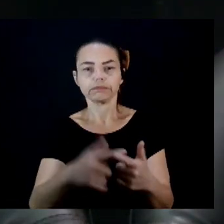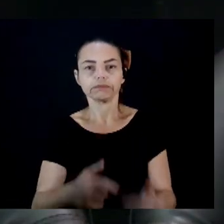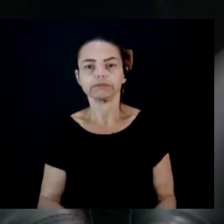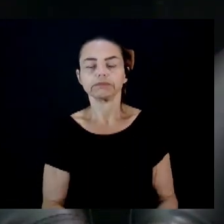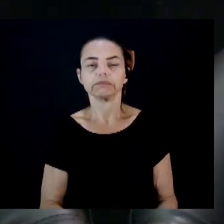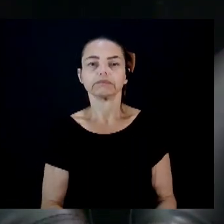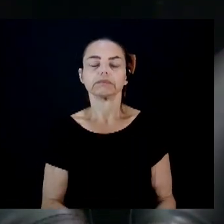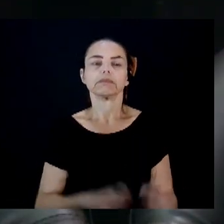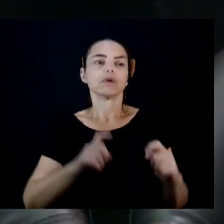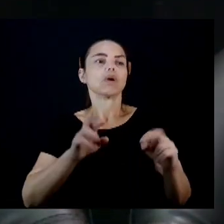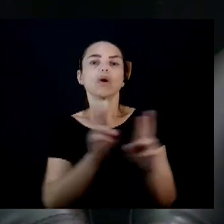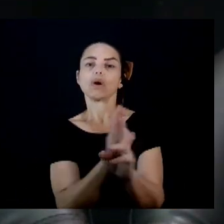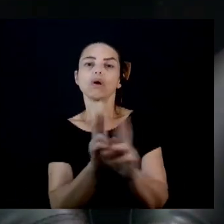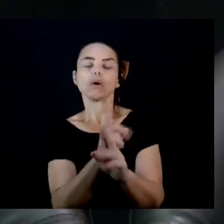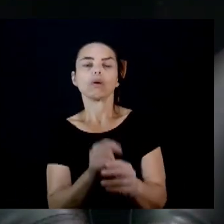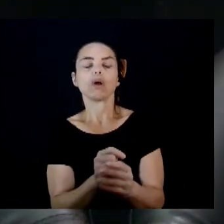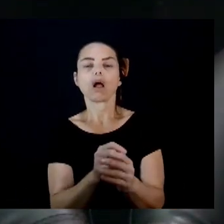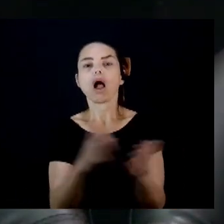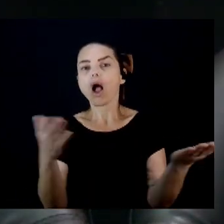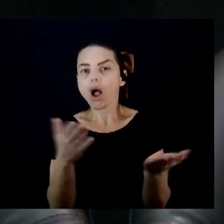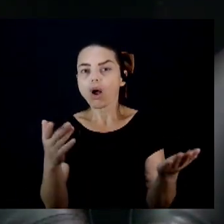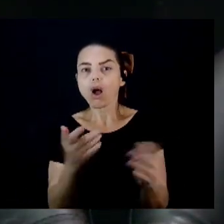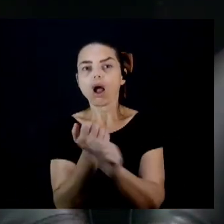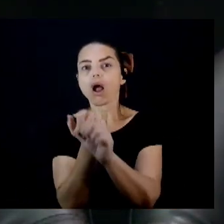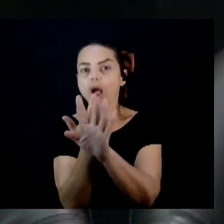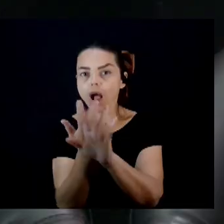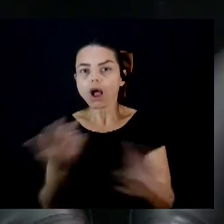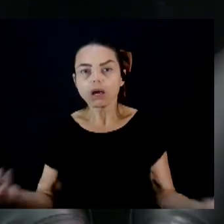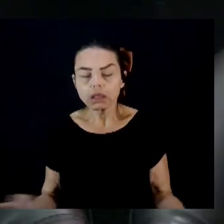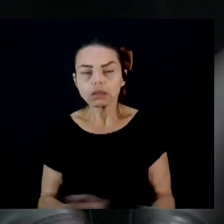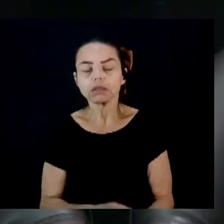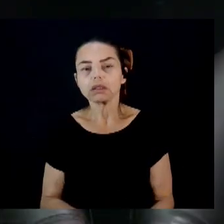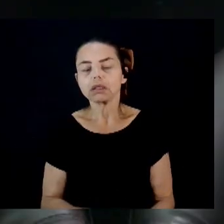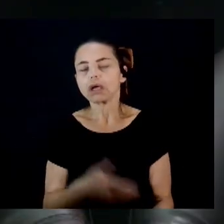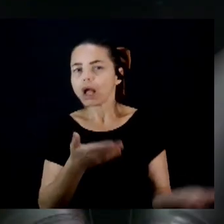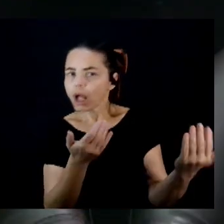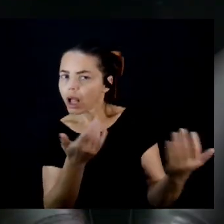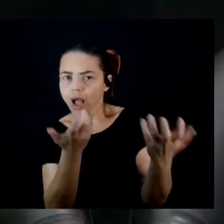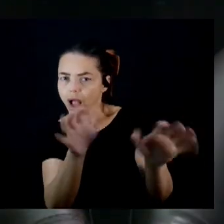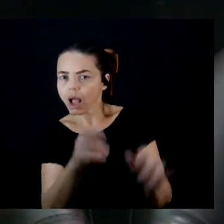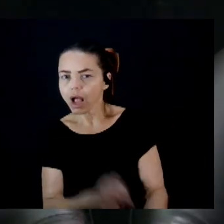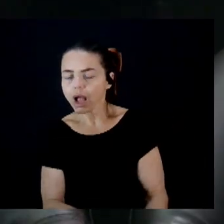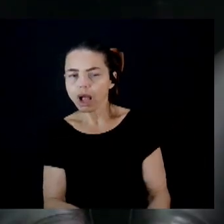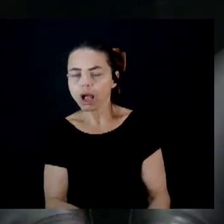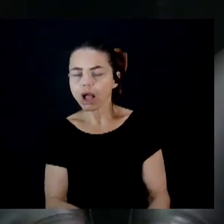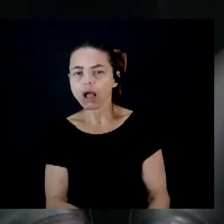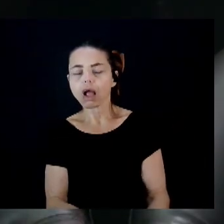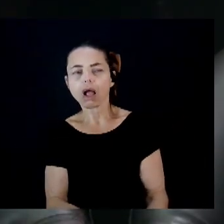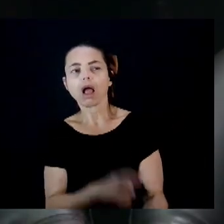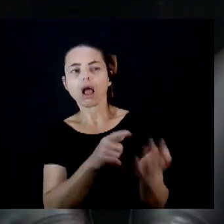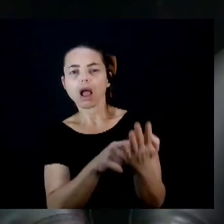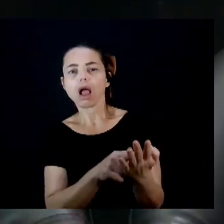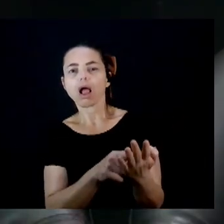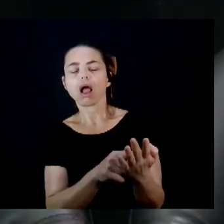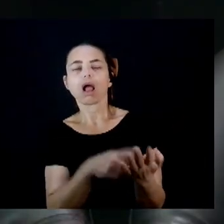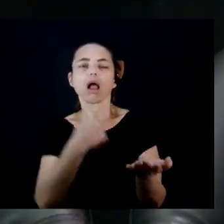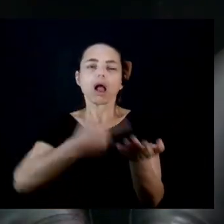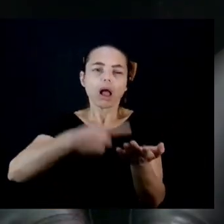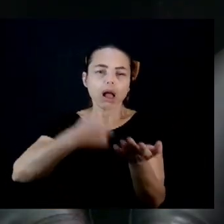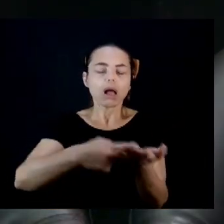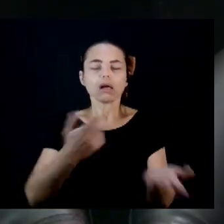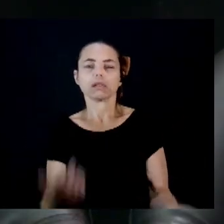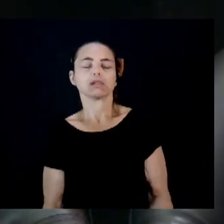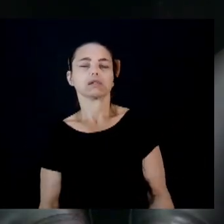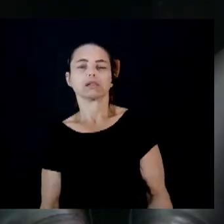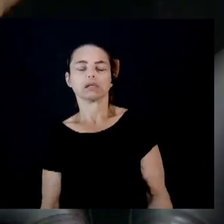relações ficaram digitais, né? O jovem, ele não quer perder tempo de marcar um encontro,